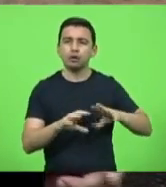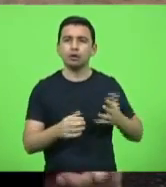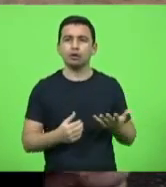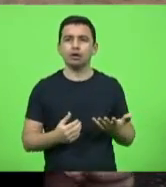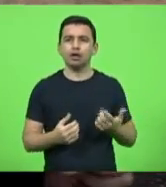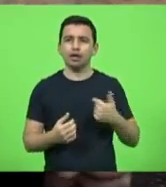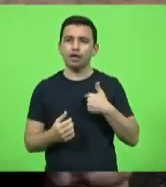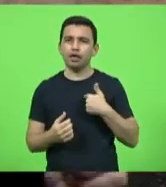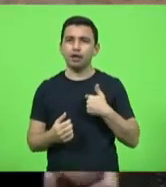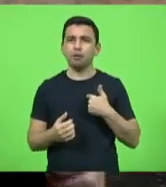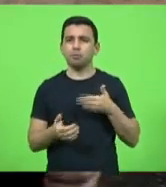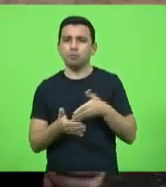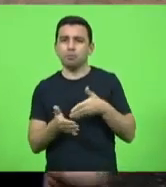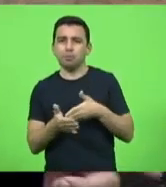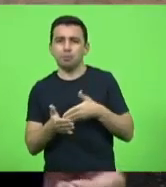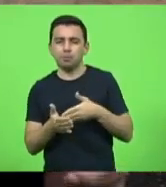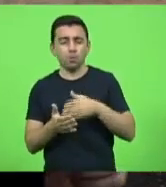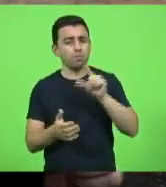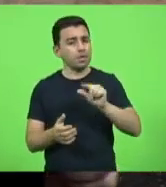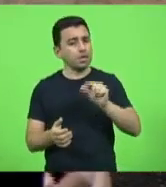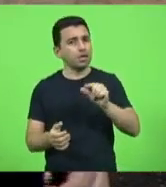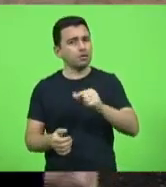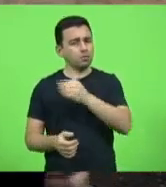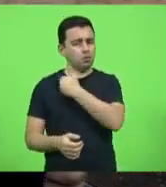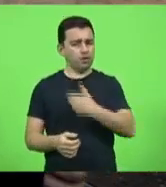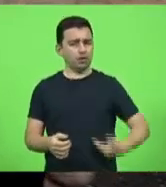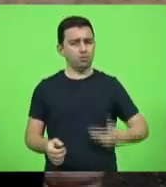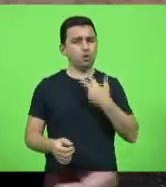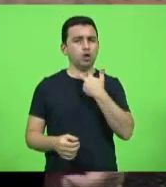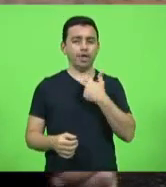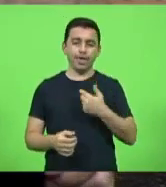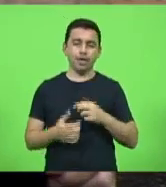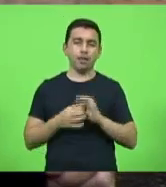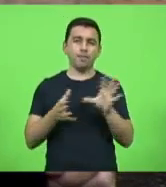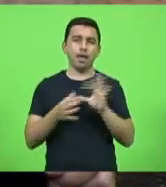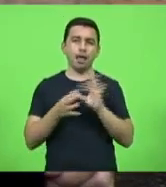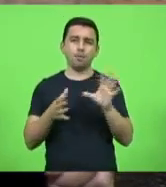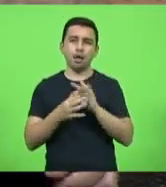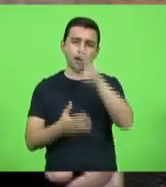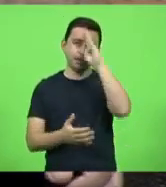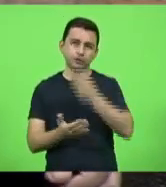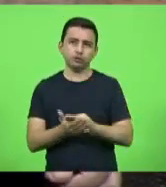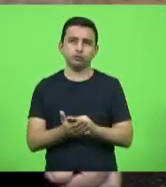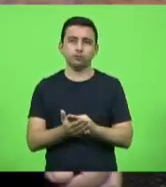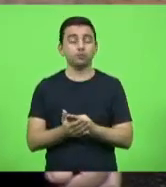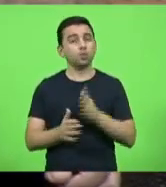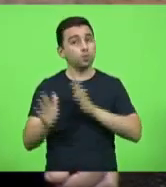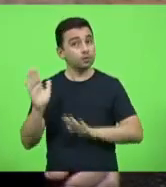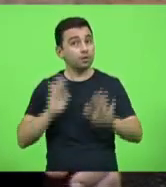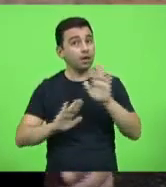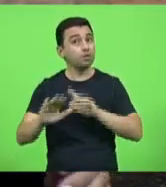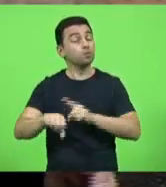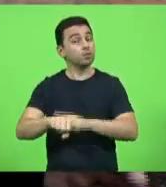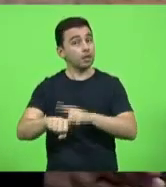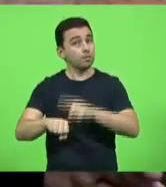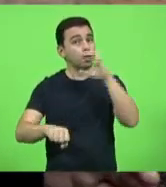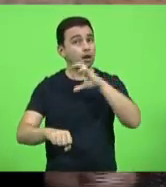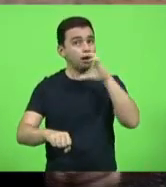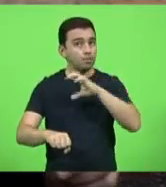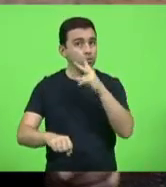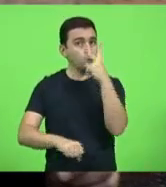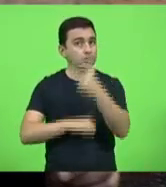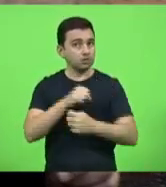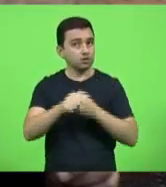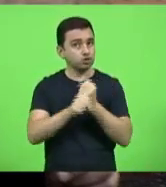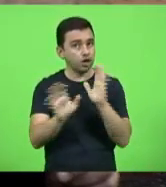da interferência mínima do Estado. Olha, eu sou liberal. Olha, eu acredito nisso. Cuidado, o tempo passa rápido. 2 anos já